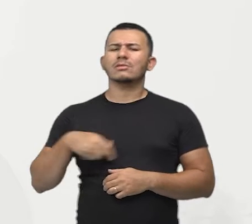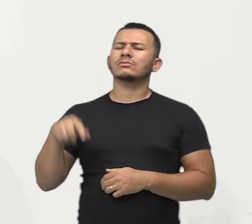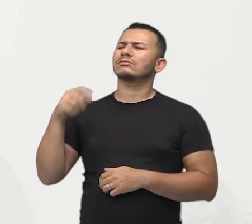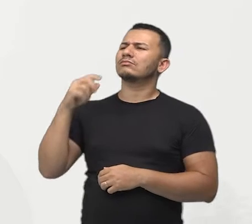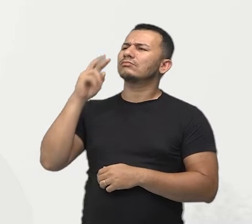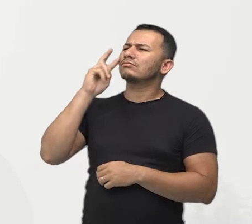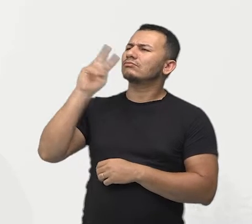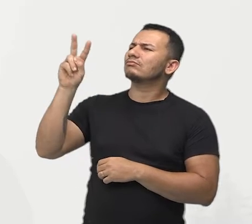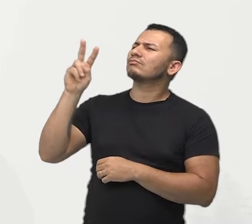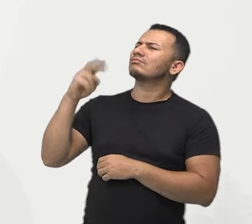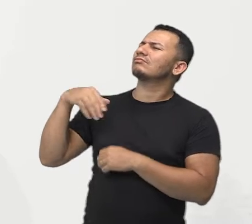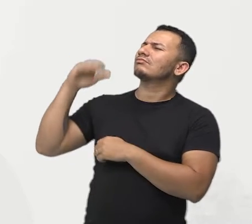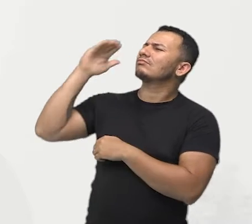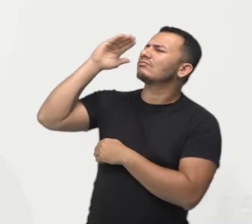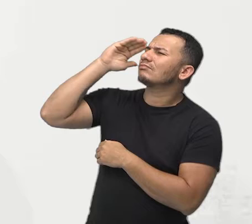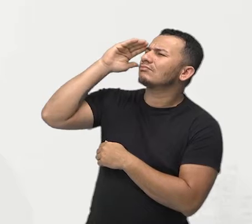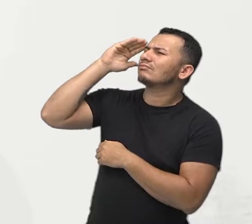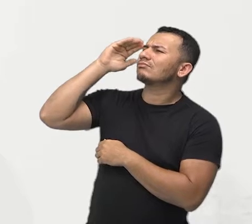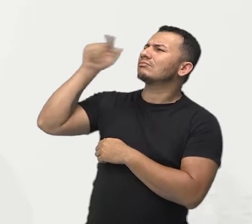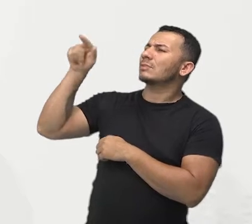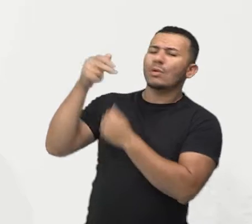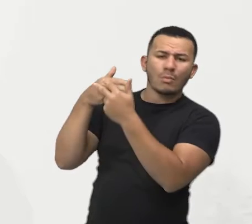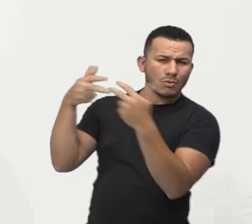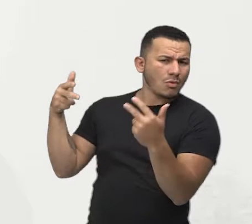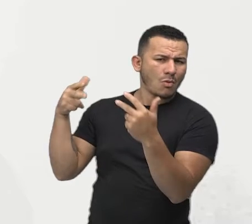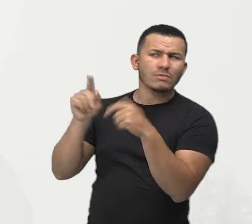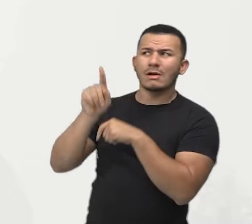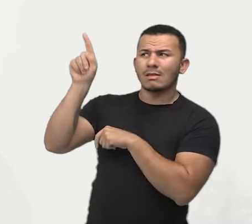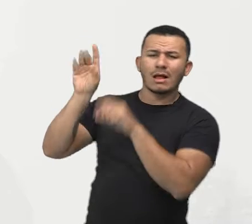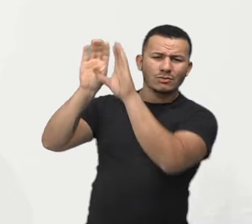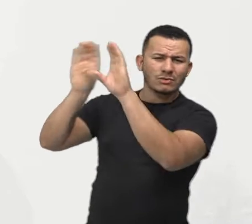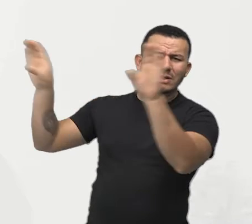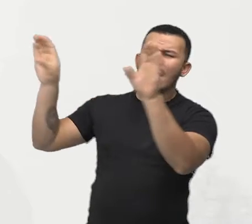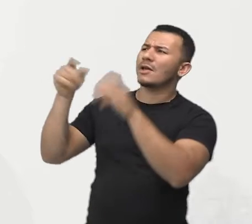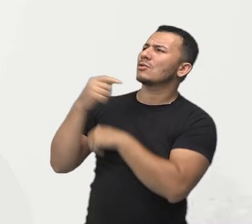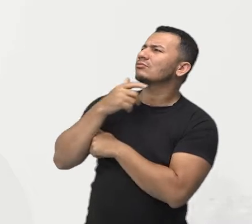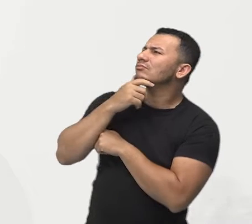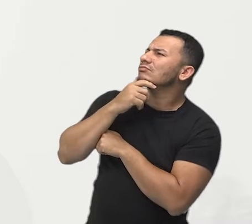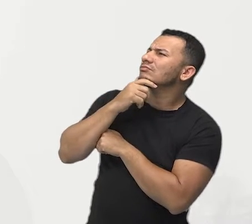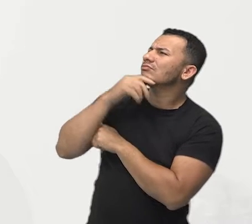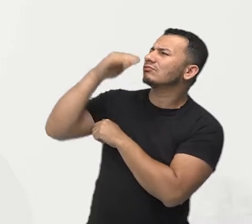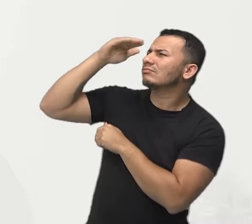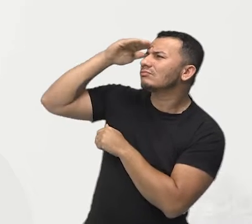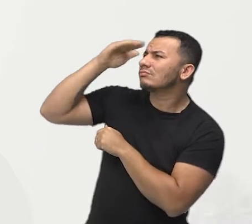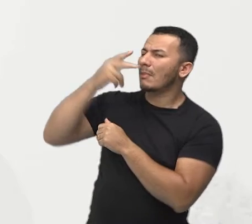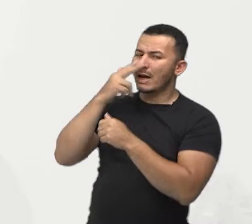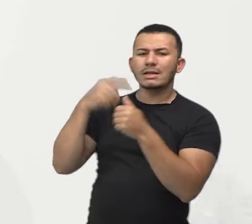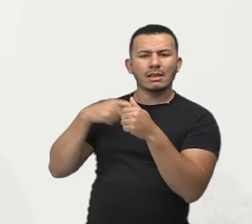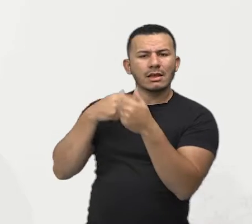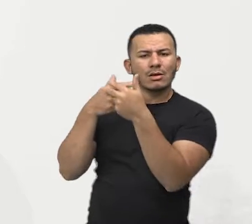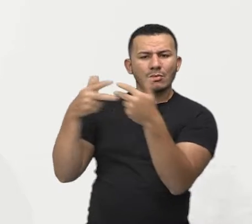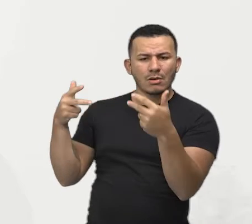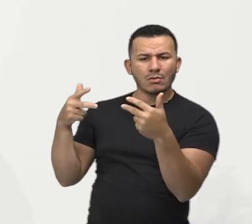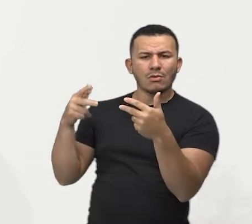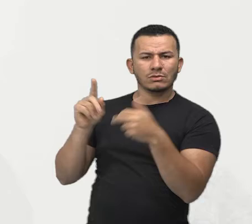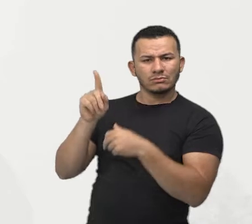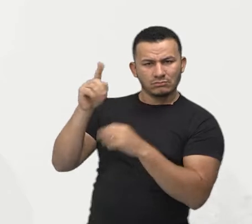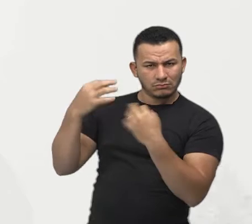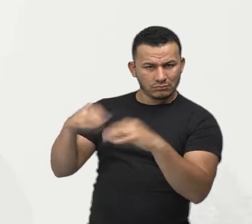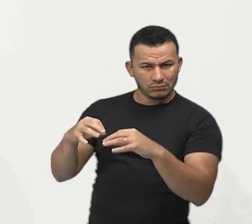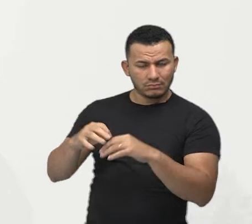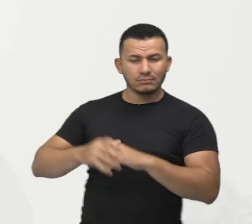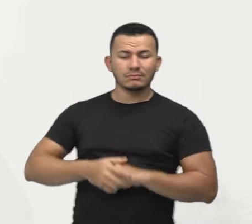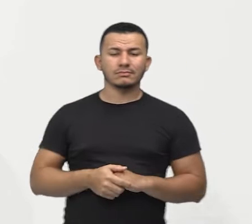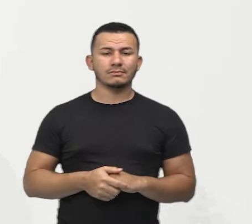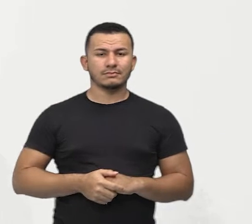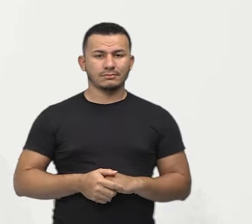algo lá no alto, né? No céu. Então, observem que nós temos essa ideia de que eles estão observando algo que está lá no céu,